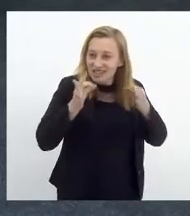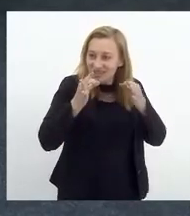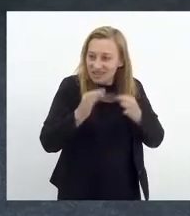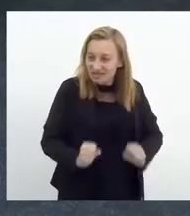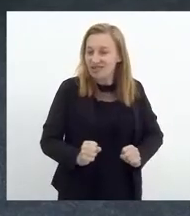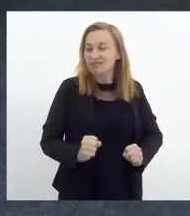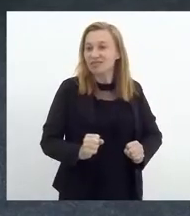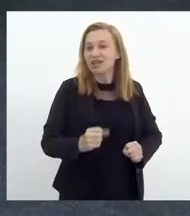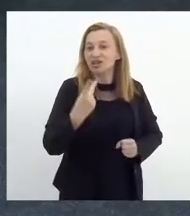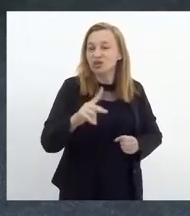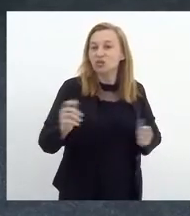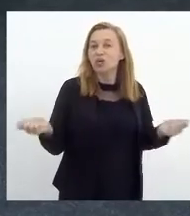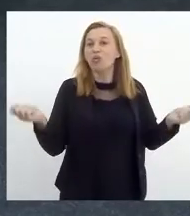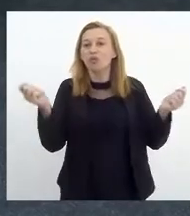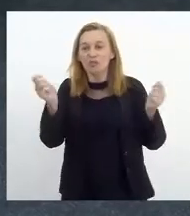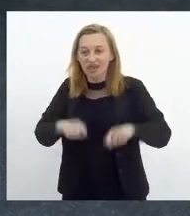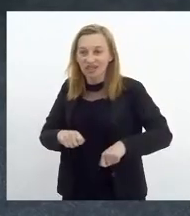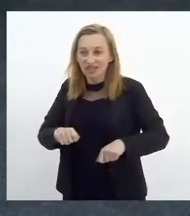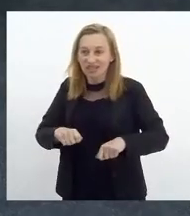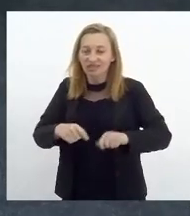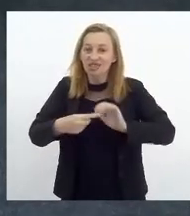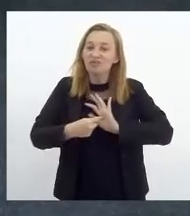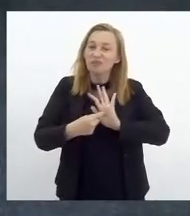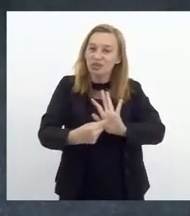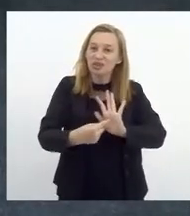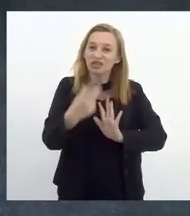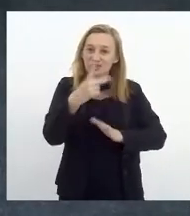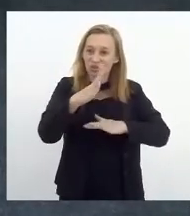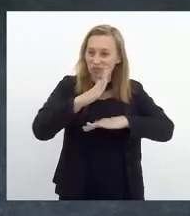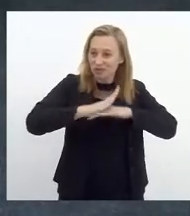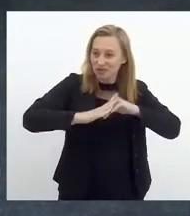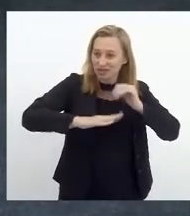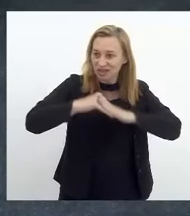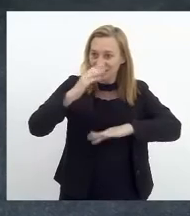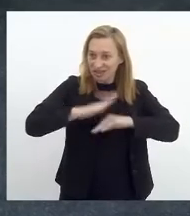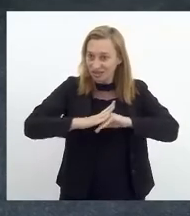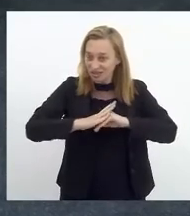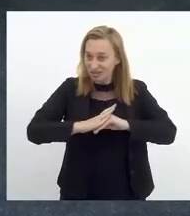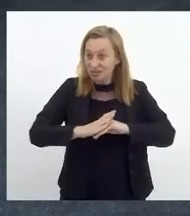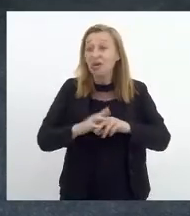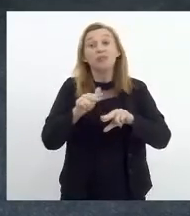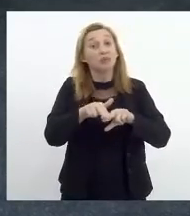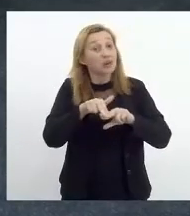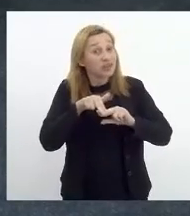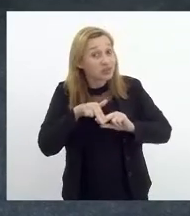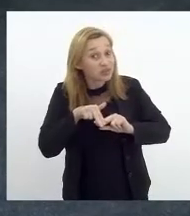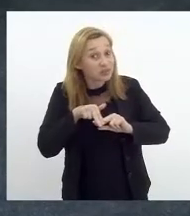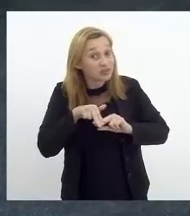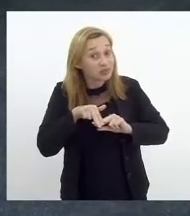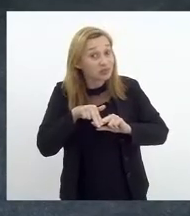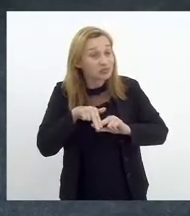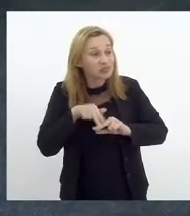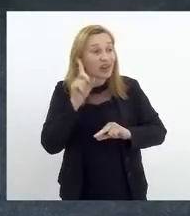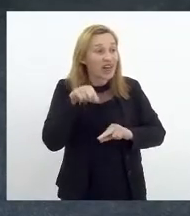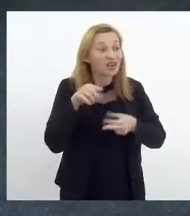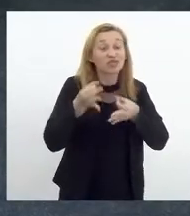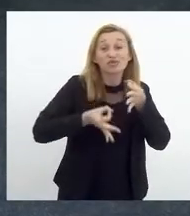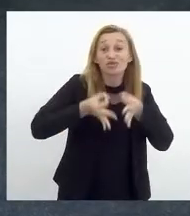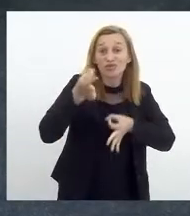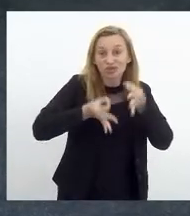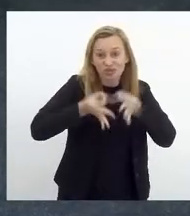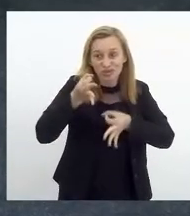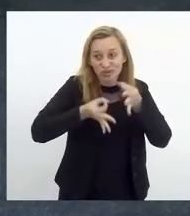sua competência e a demonstração do seu profissionalismo. Portanto, é justo